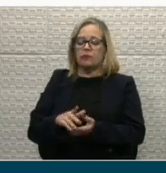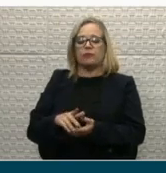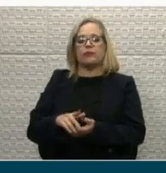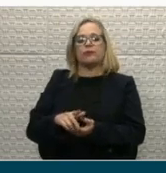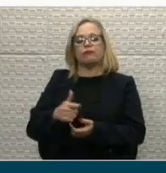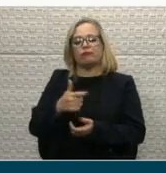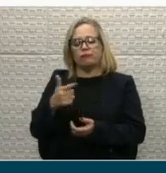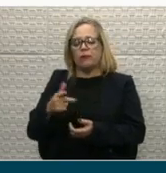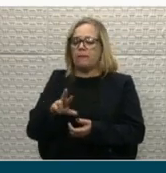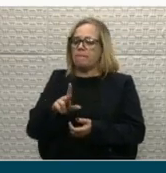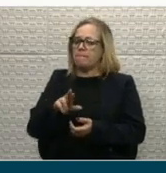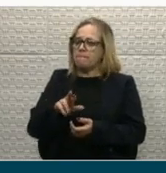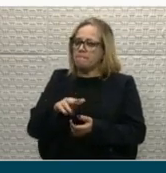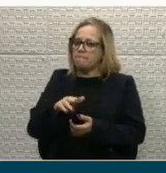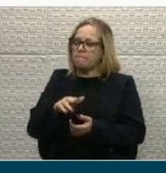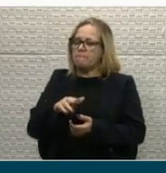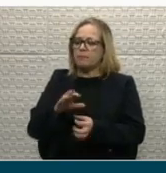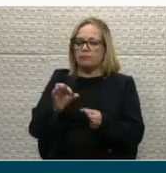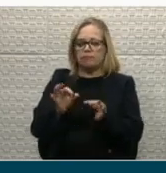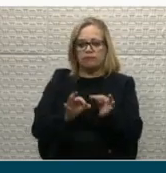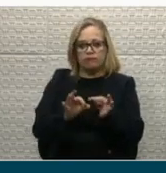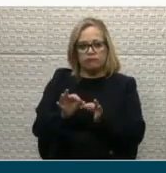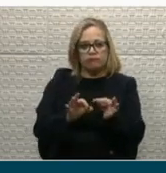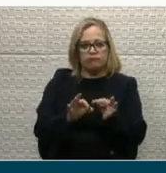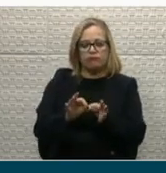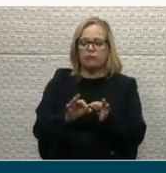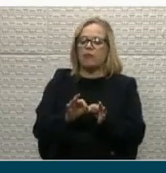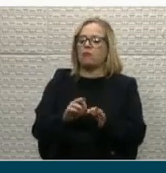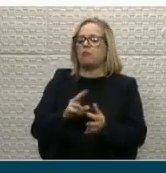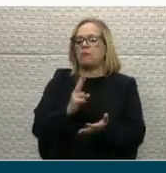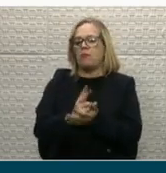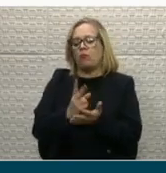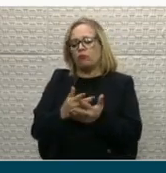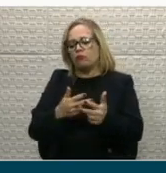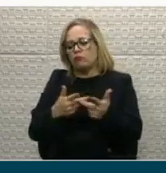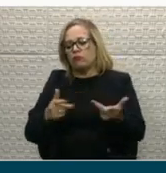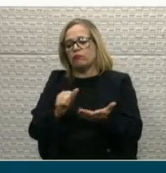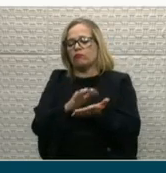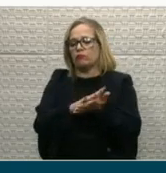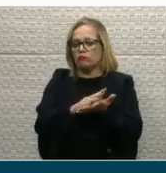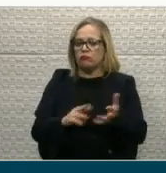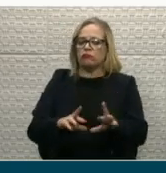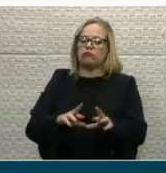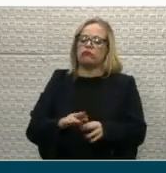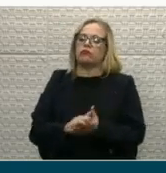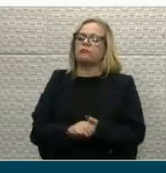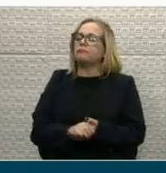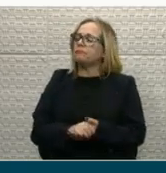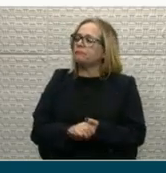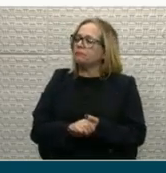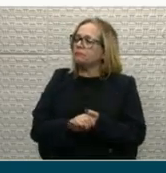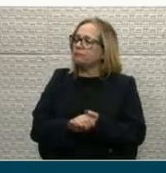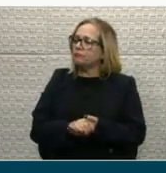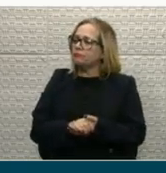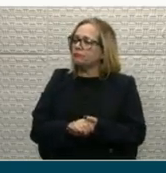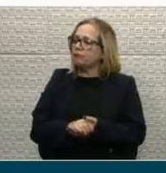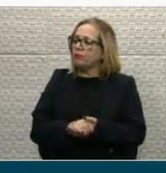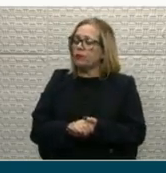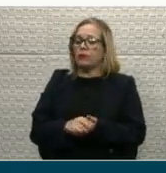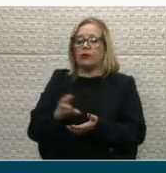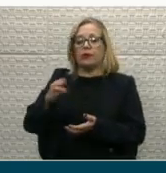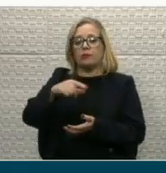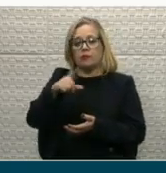mesmo procedimento, mas agora o A menos lambda I é A menos 2I. Então, a matriz